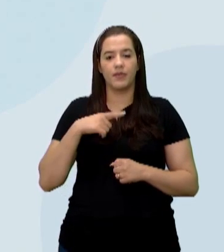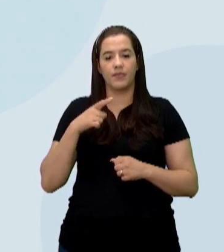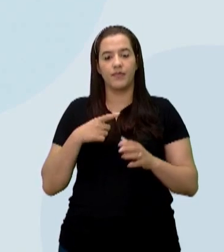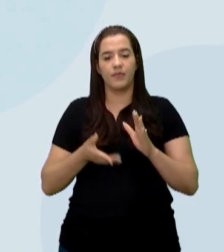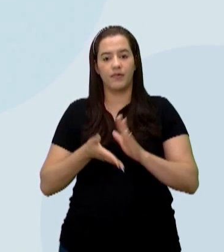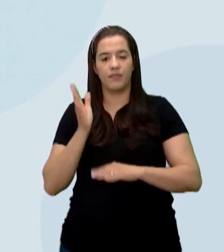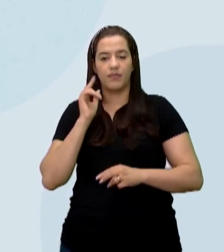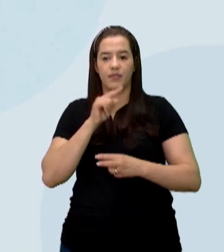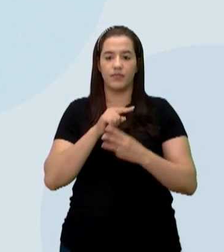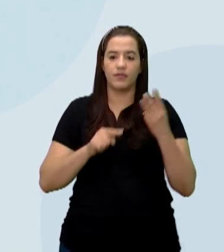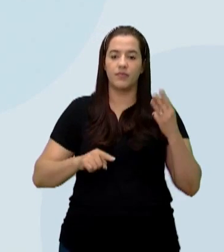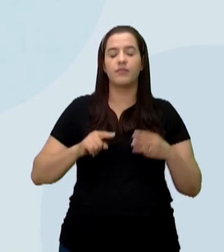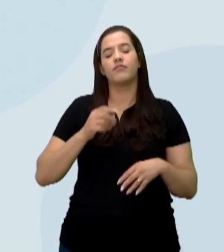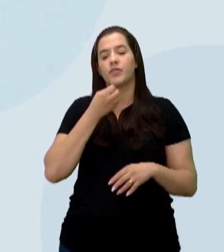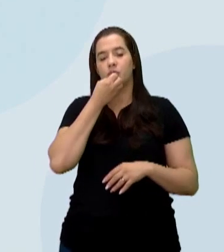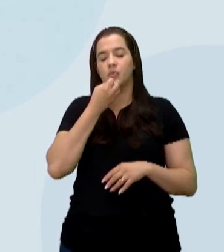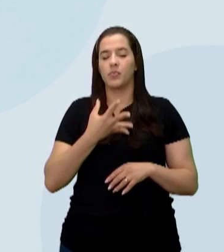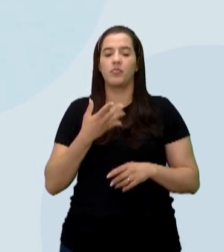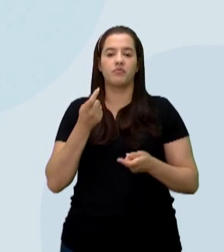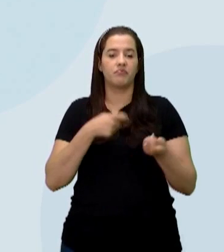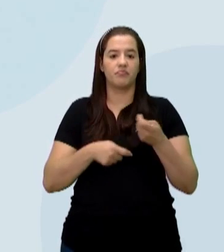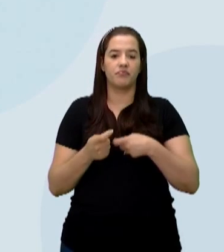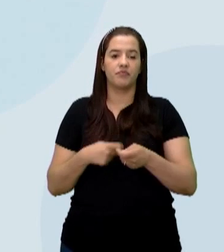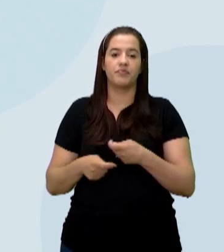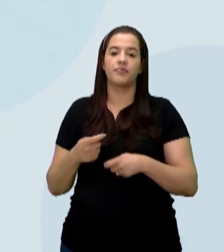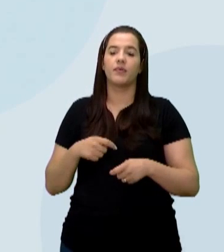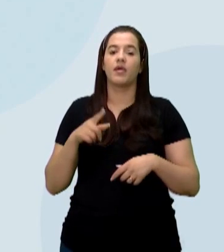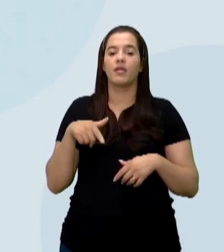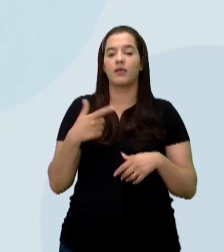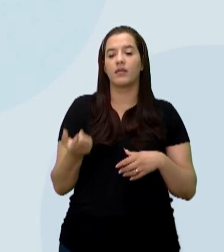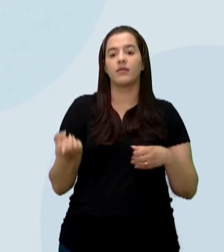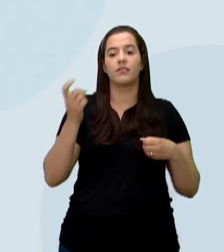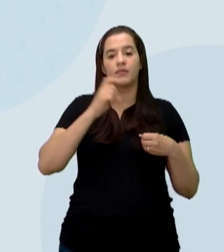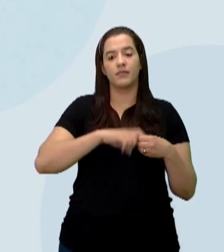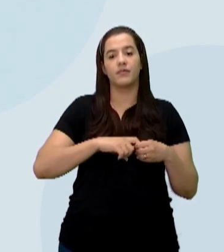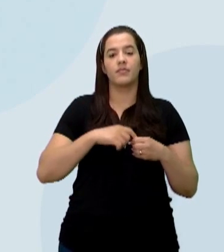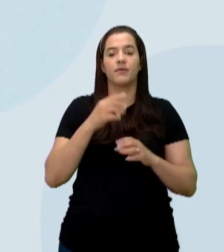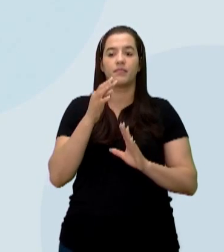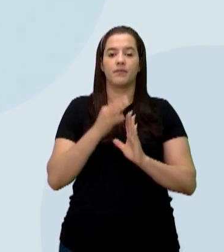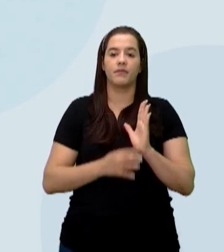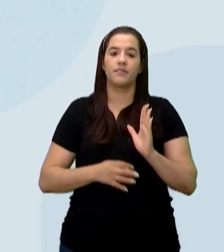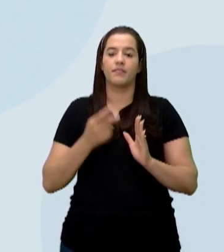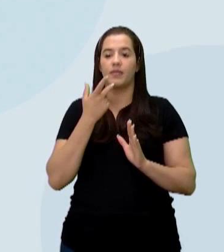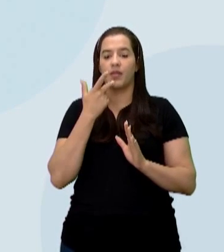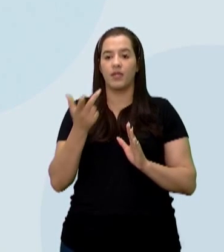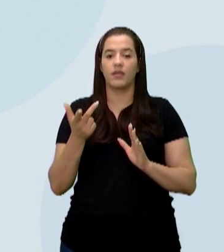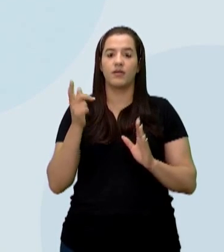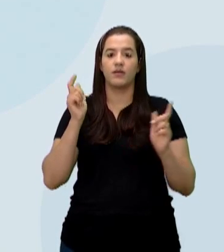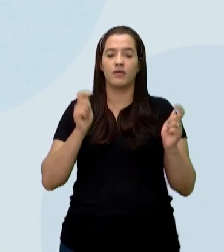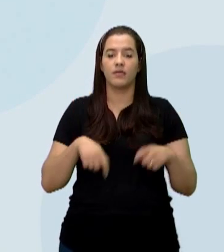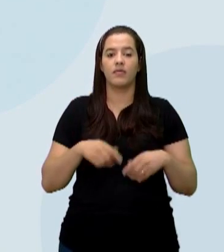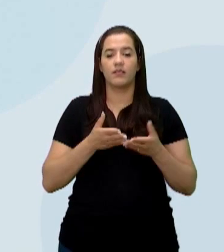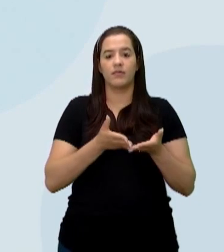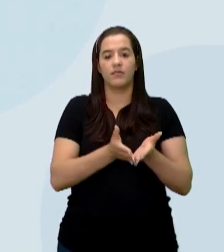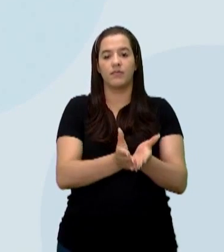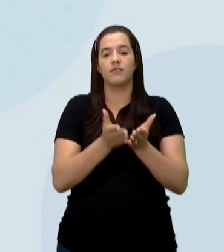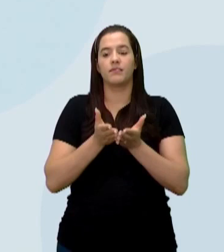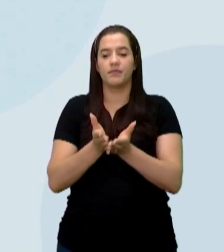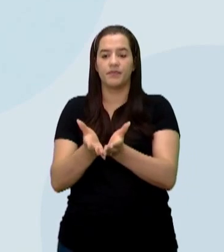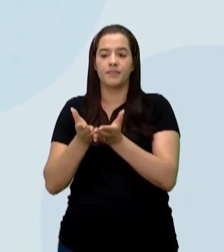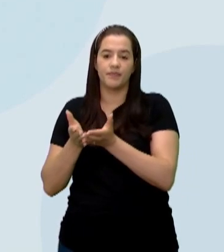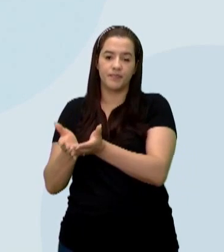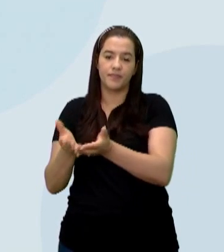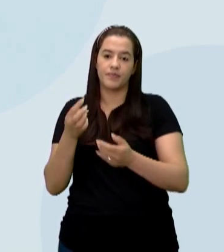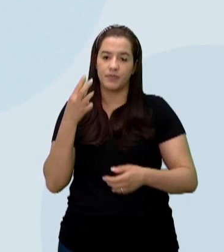essas 3, fez um ótimo negócio. E aí faz uma retomada do que é dito no primeiro texto, quando ele cita o nome das 3 caravelas.